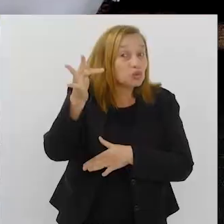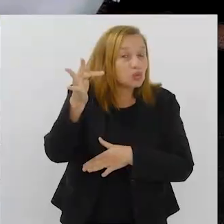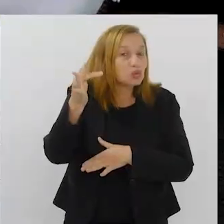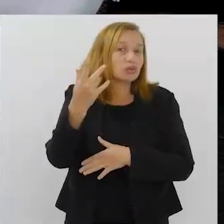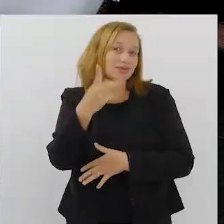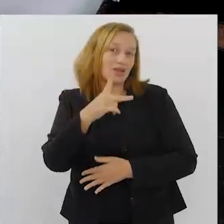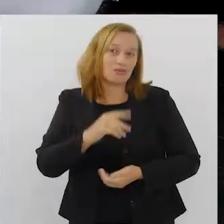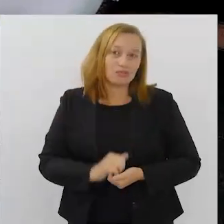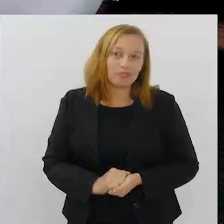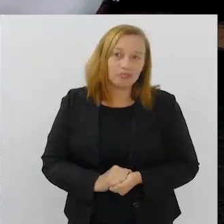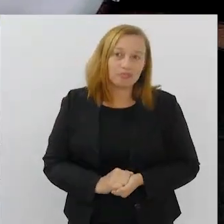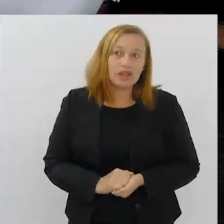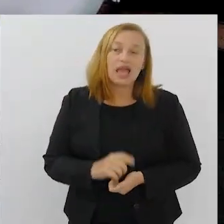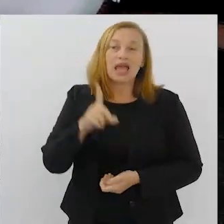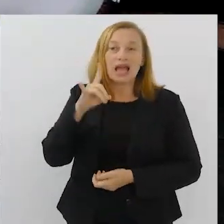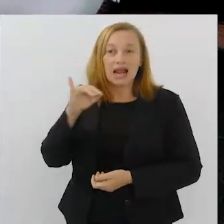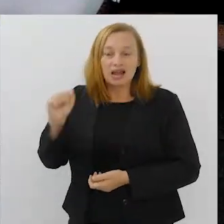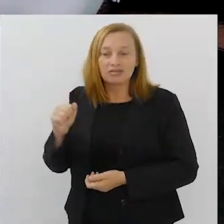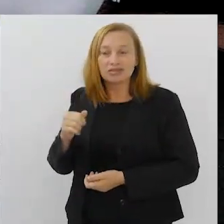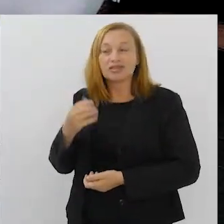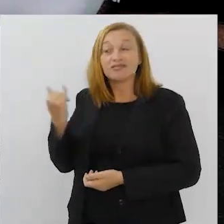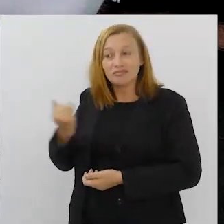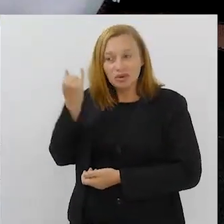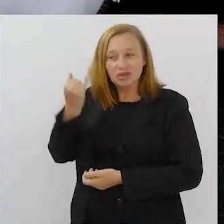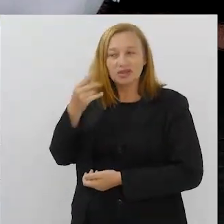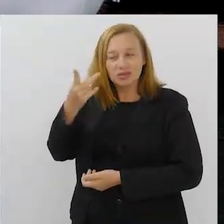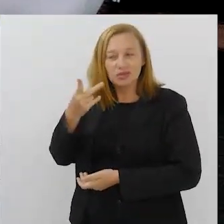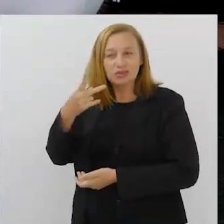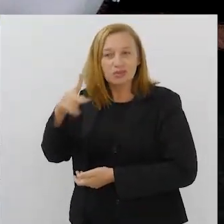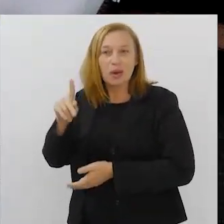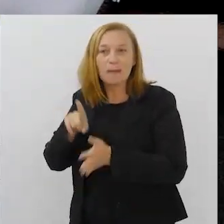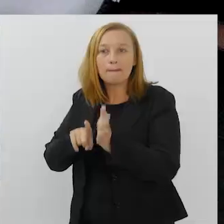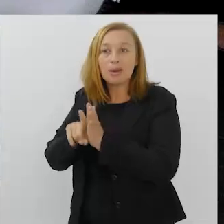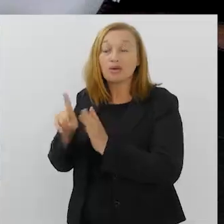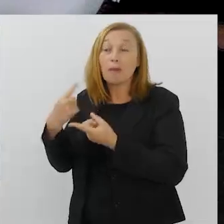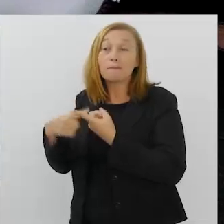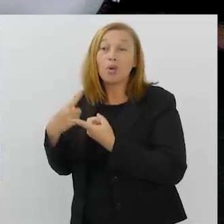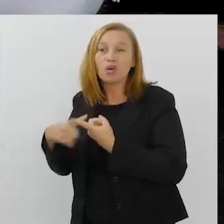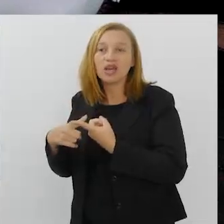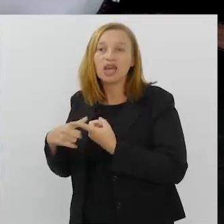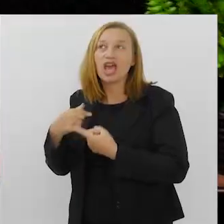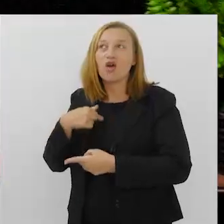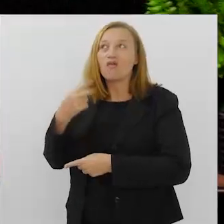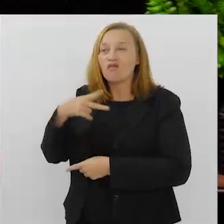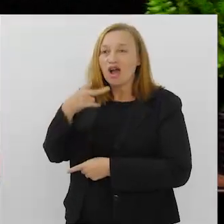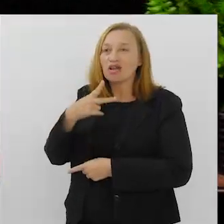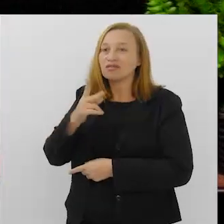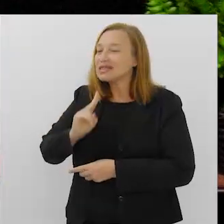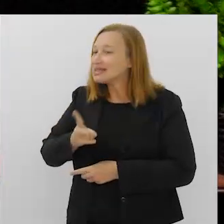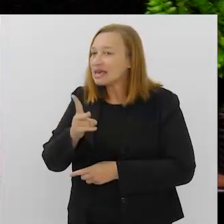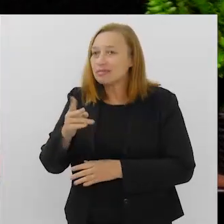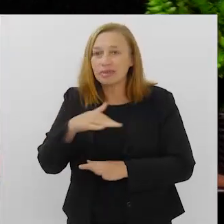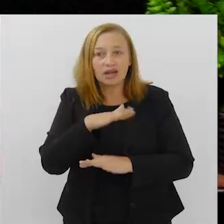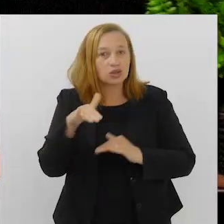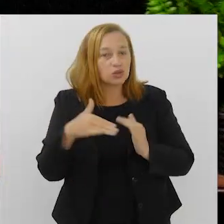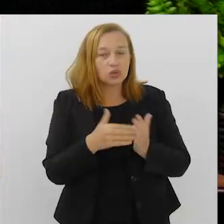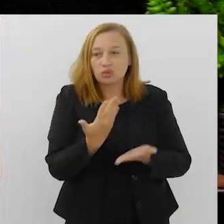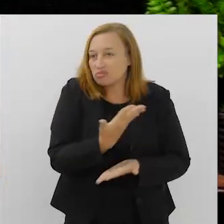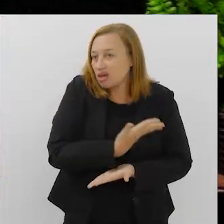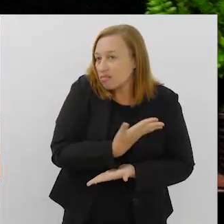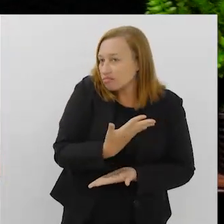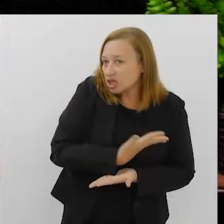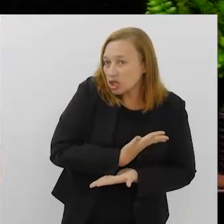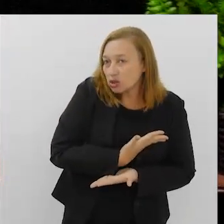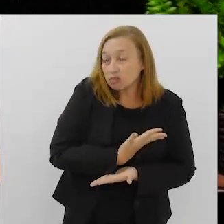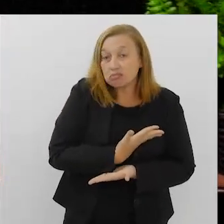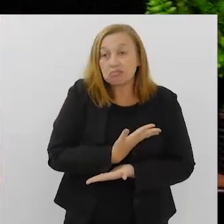o futuro da Priscila? Cláudia, muito interessante a sua pergunta, porque isso é uma coisa que eu falo para todo mundo, assim, para os